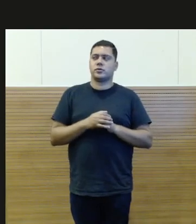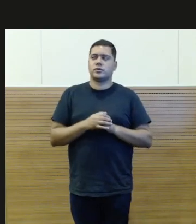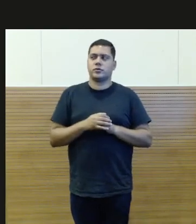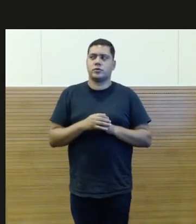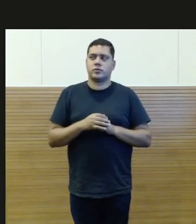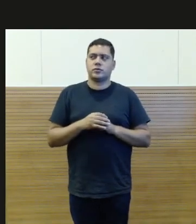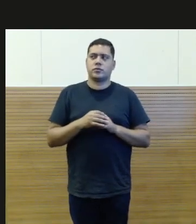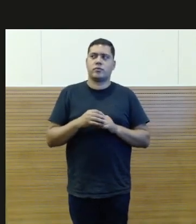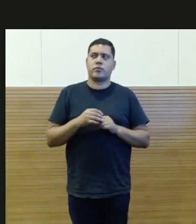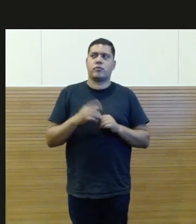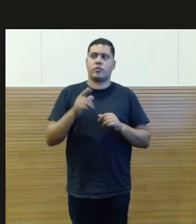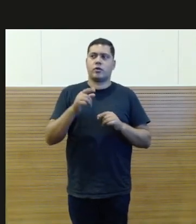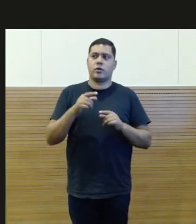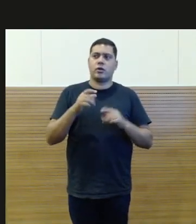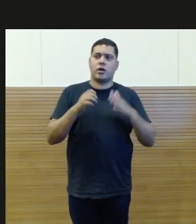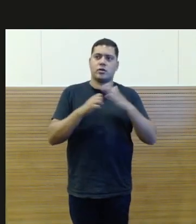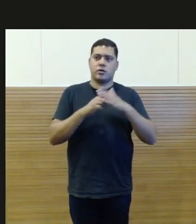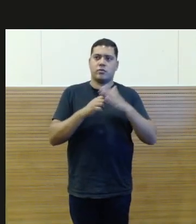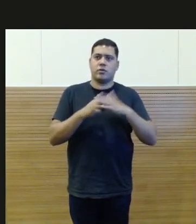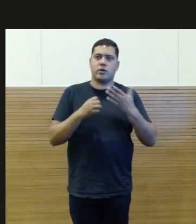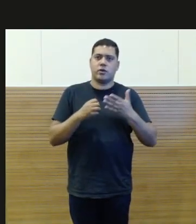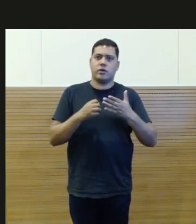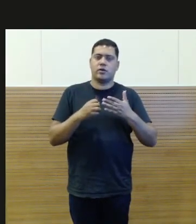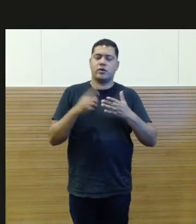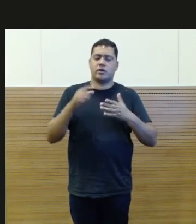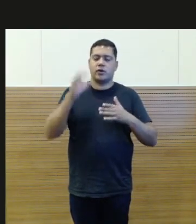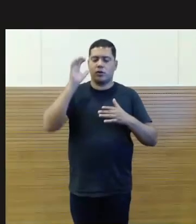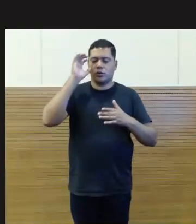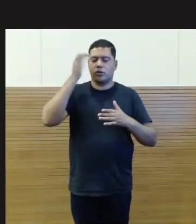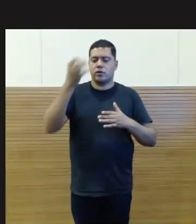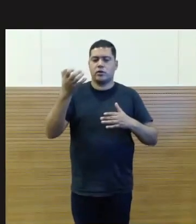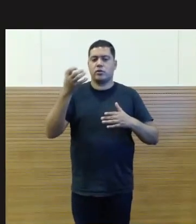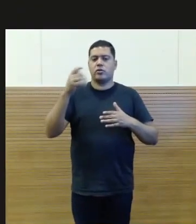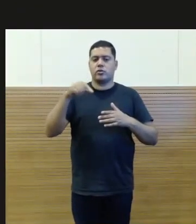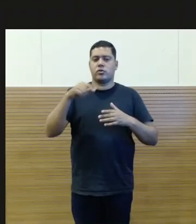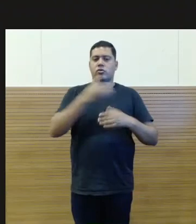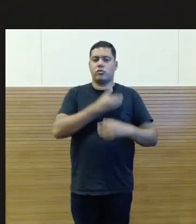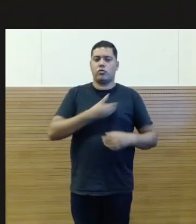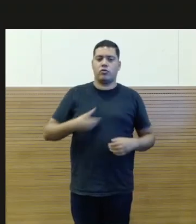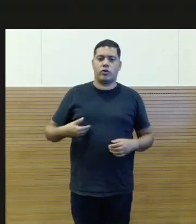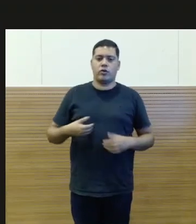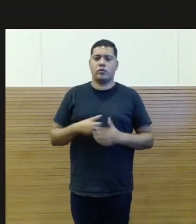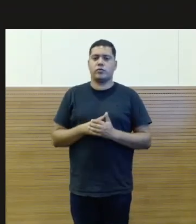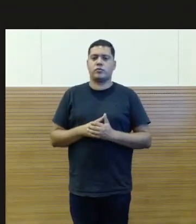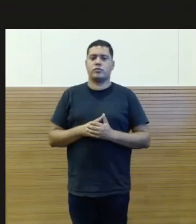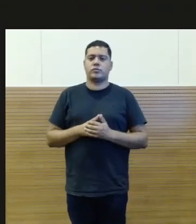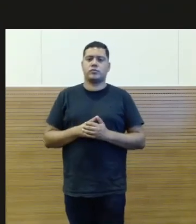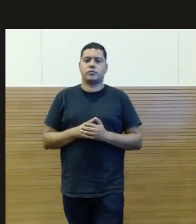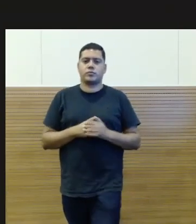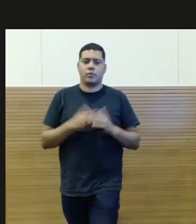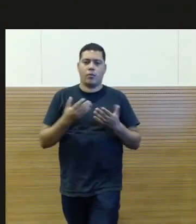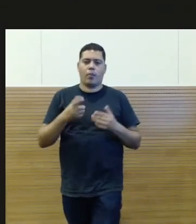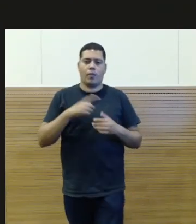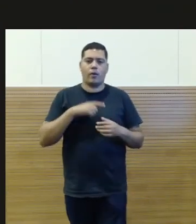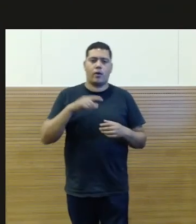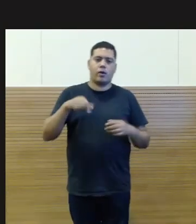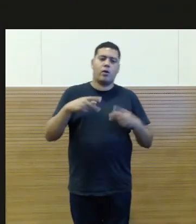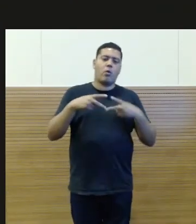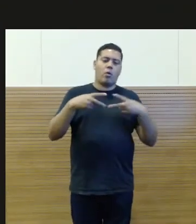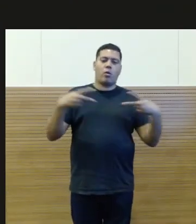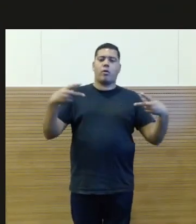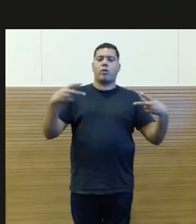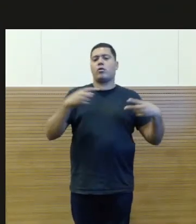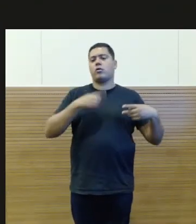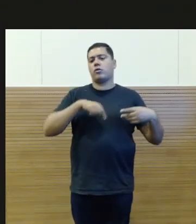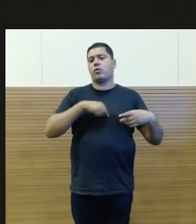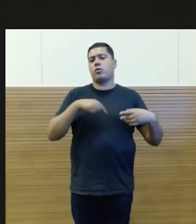das indevidas das corporações nas tomas de decisões do governo. Deixo aqui o link para a nossa página,